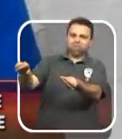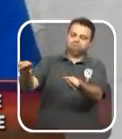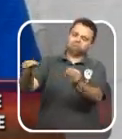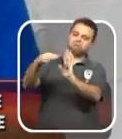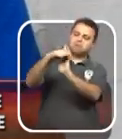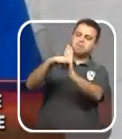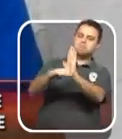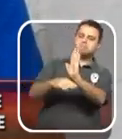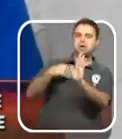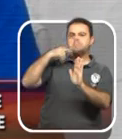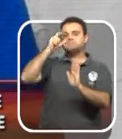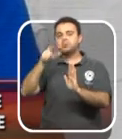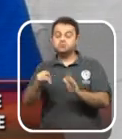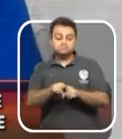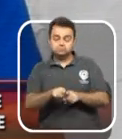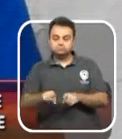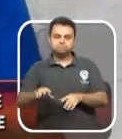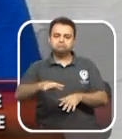uma cidade